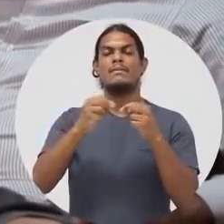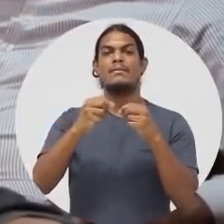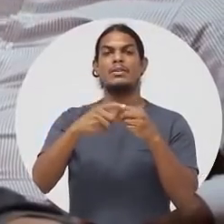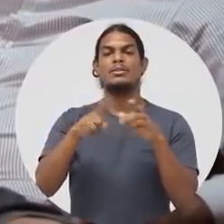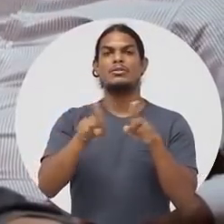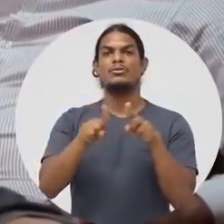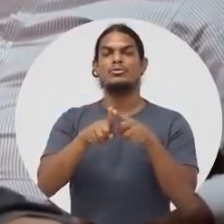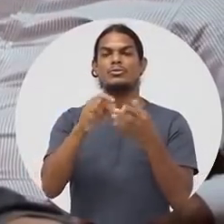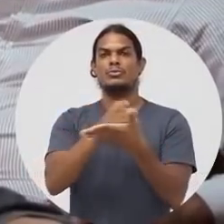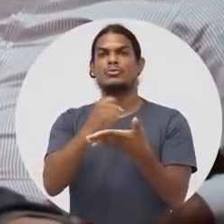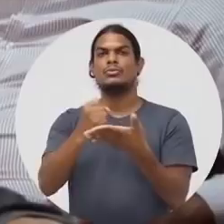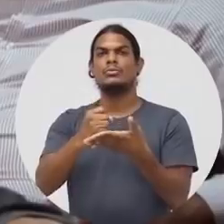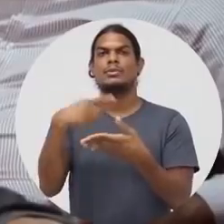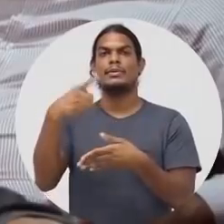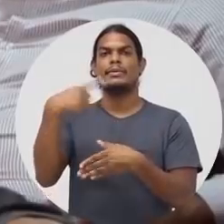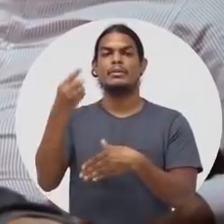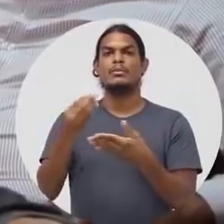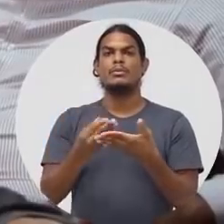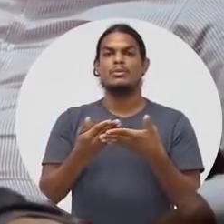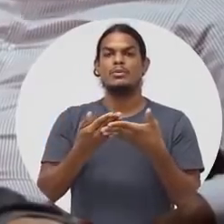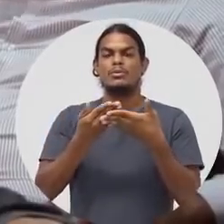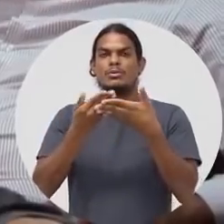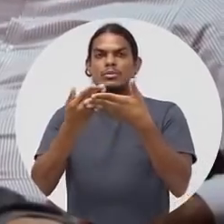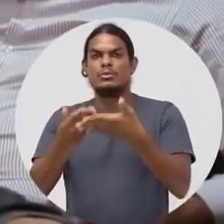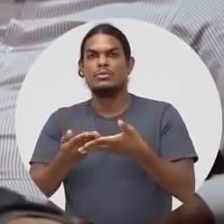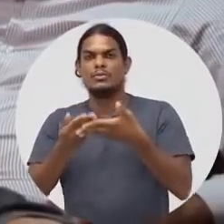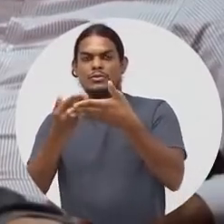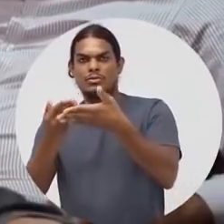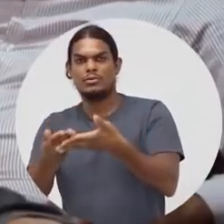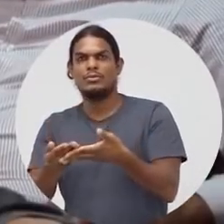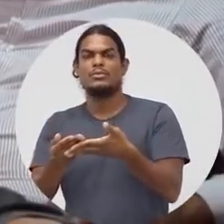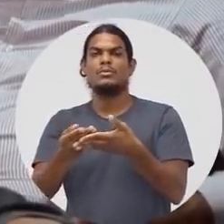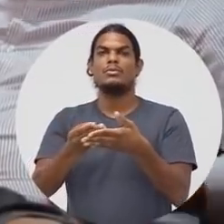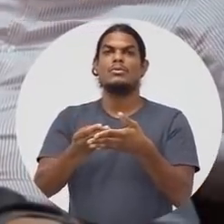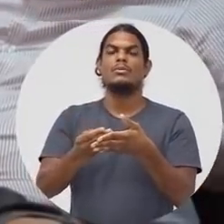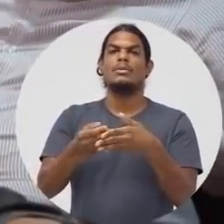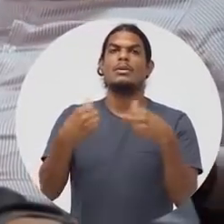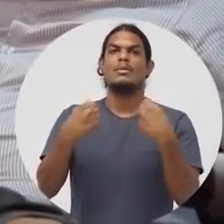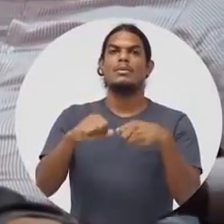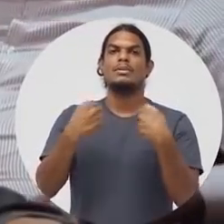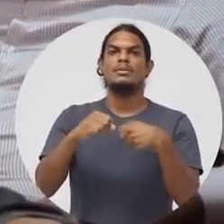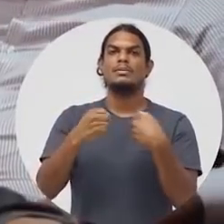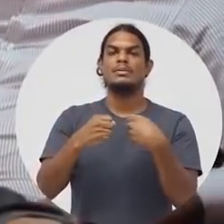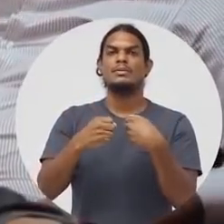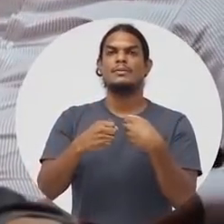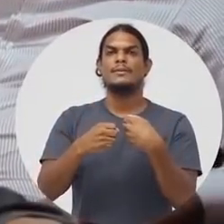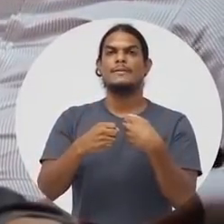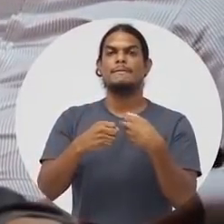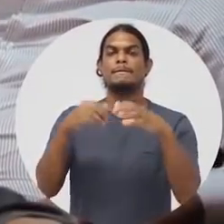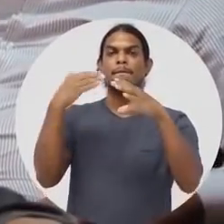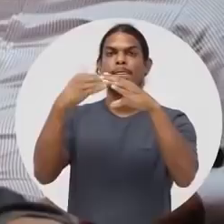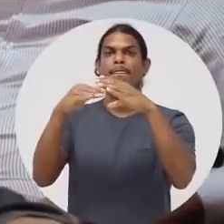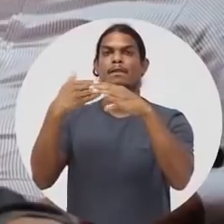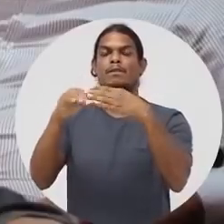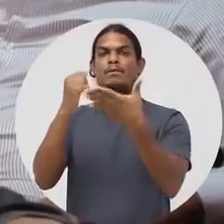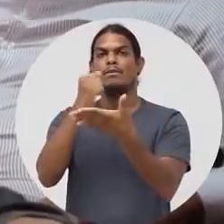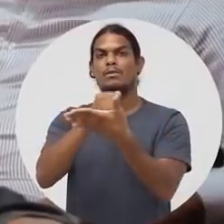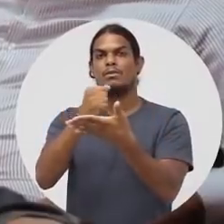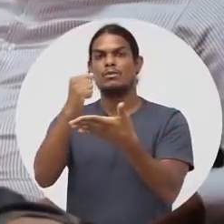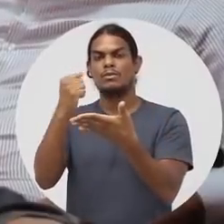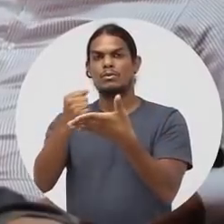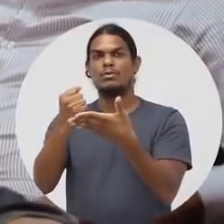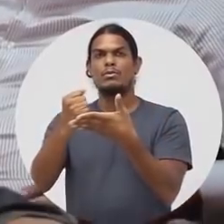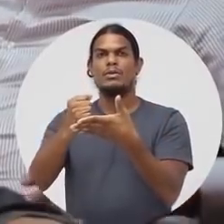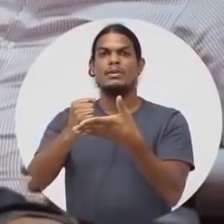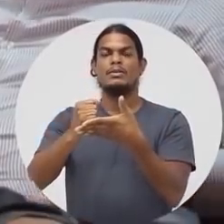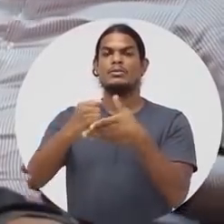tá certo? Após o embarque é necessário o envio do invoice, ou seja, um backlist, tá? Conhecimento de todos os